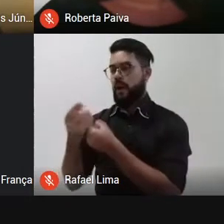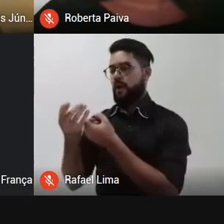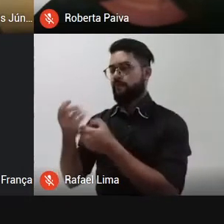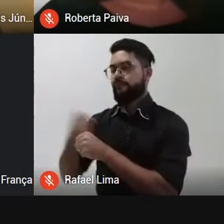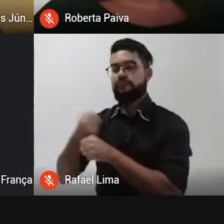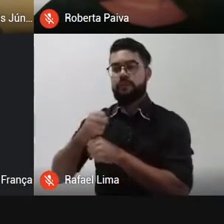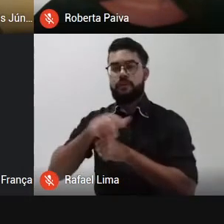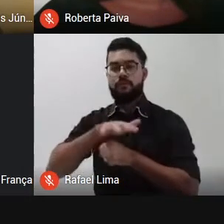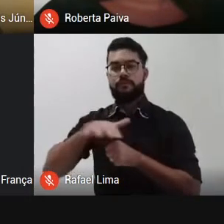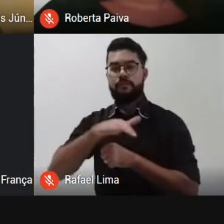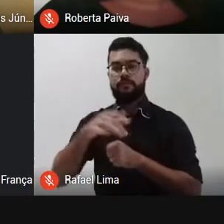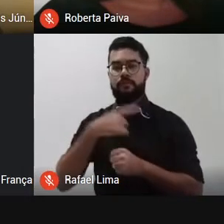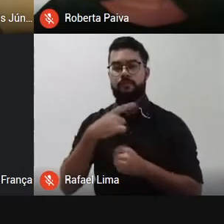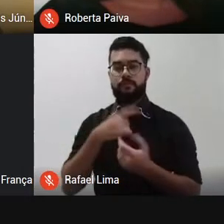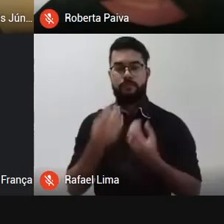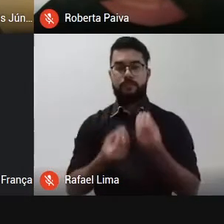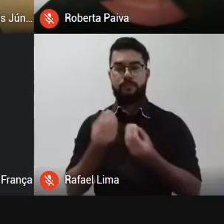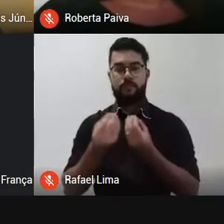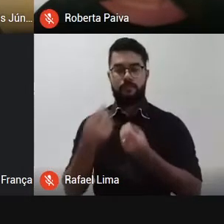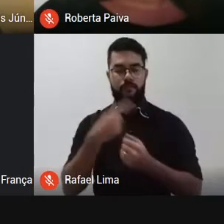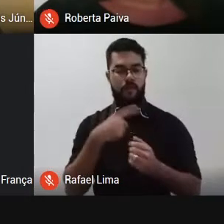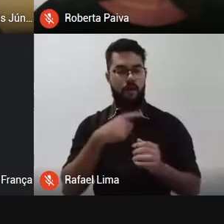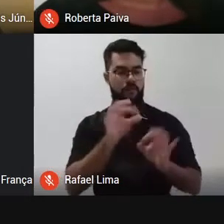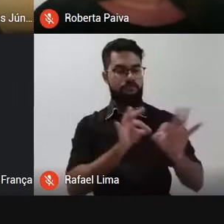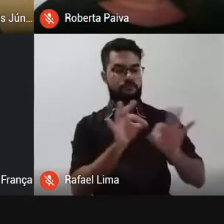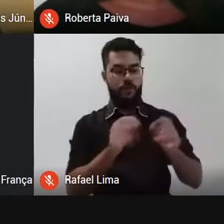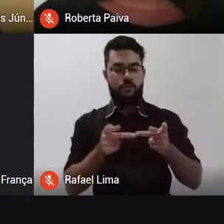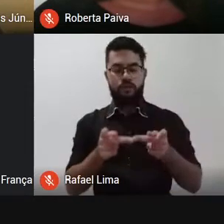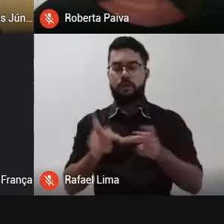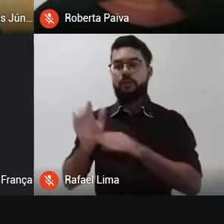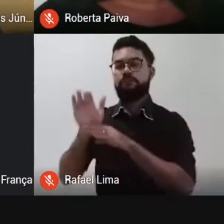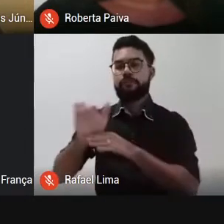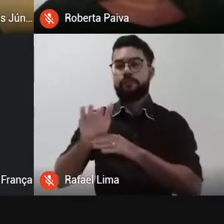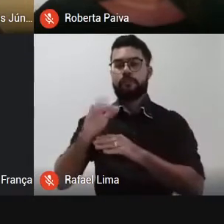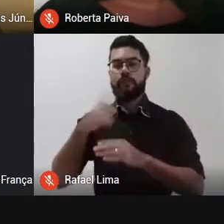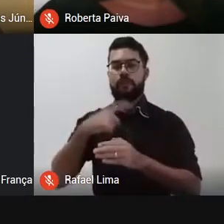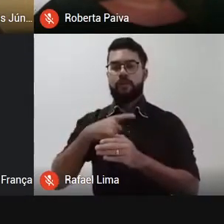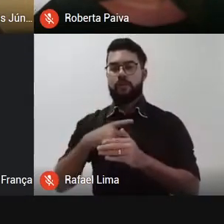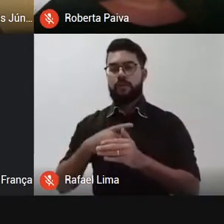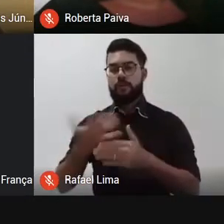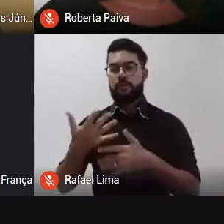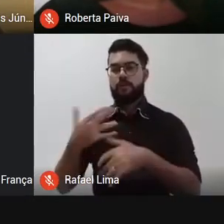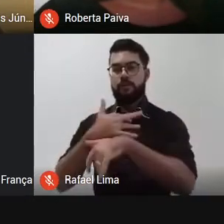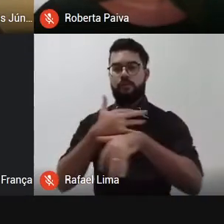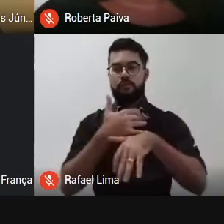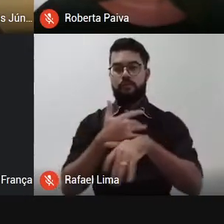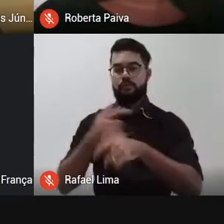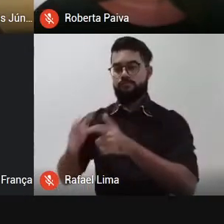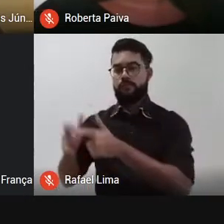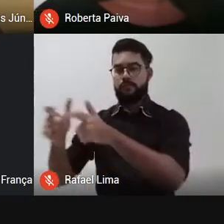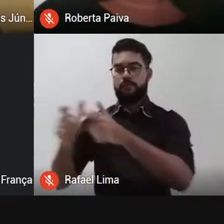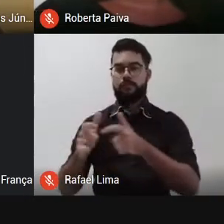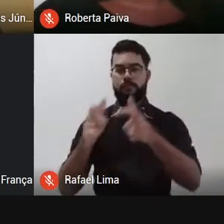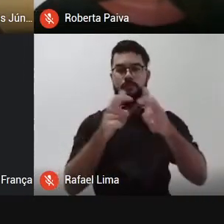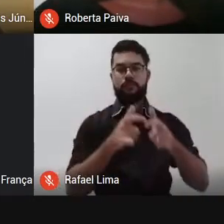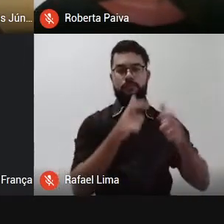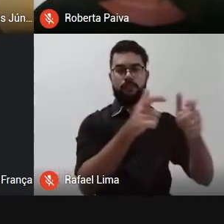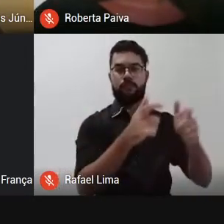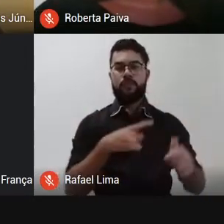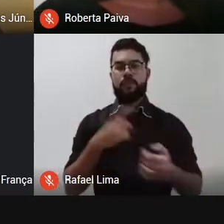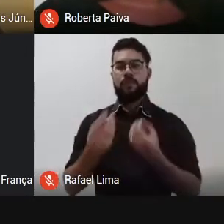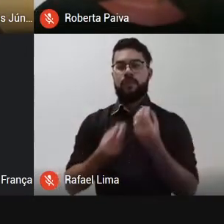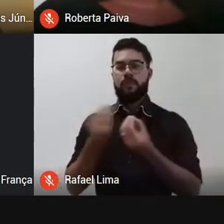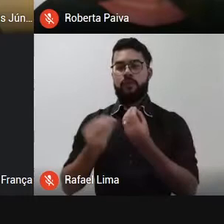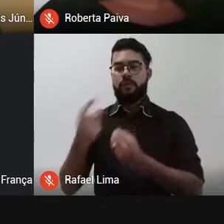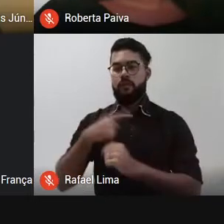tem a solicitação de construir nas comunidades, e aqui mostra, nessa foto aqui, mostra bem, né, essa multidisciplinaridade. Nós